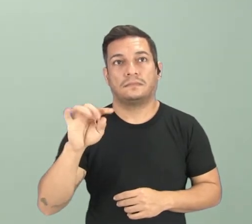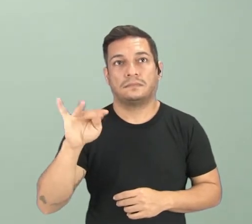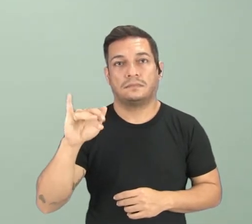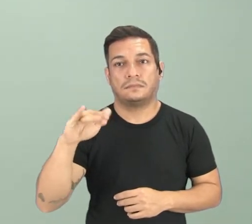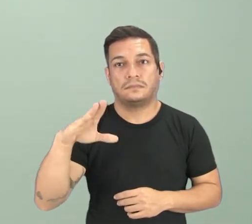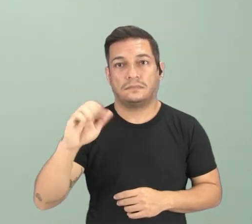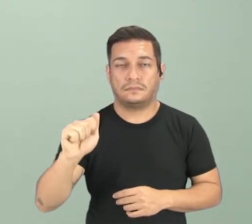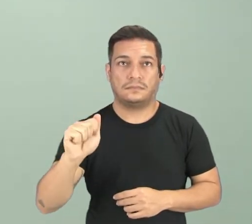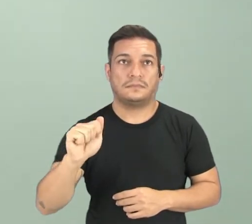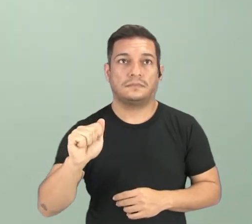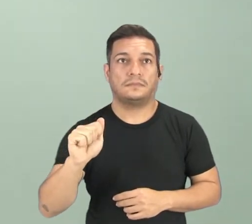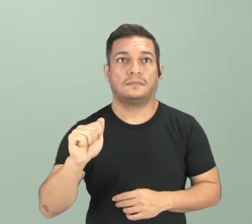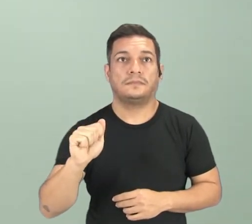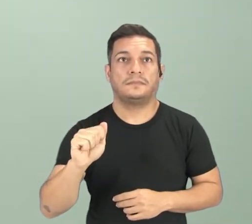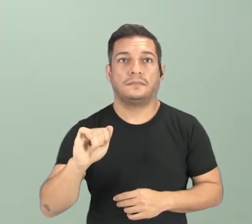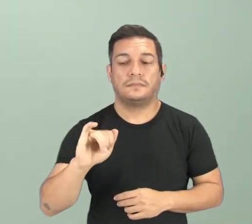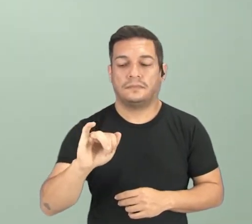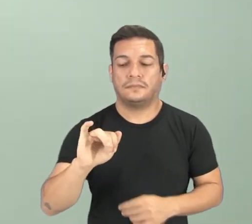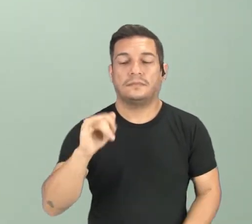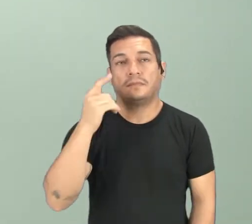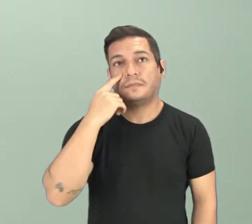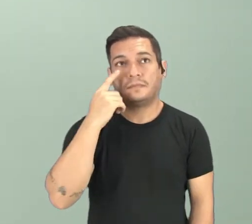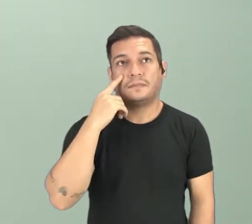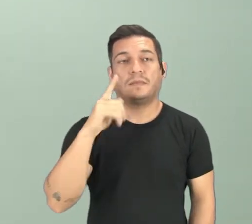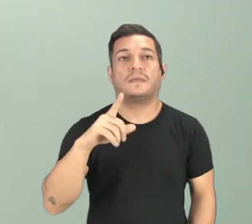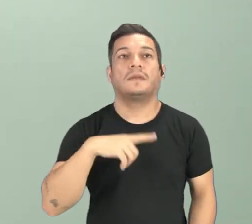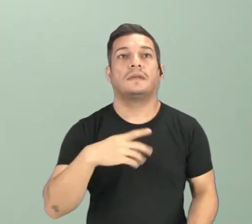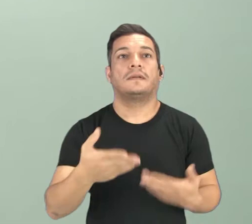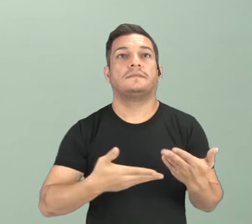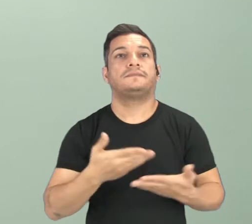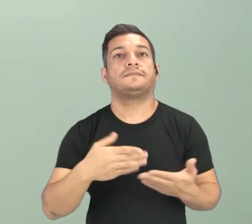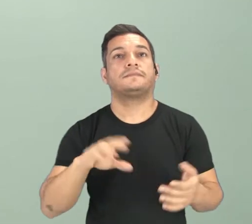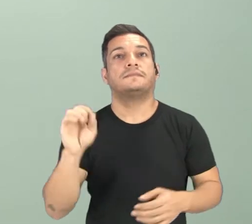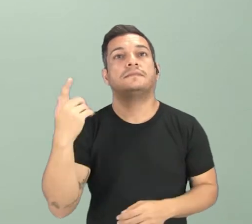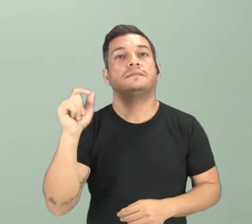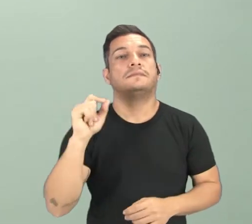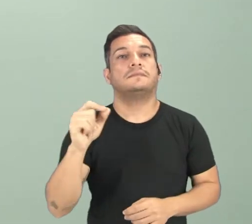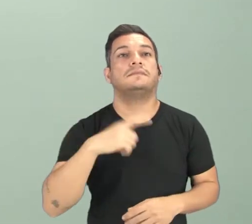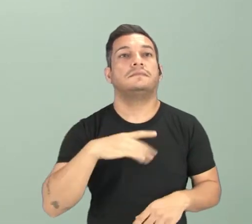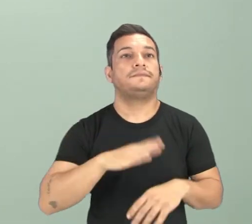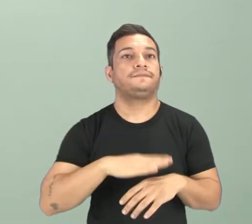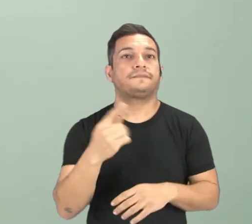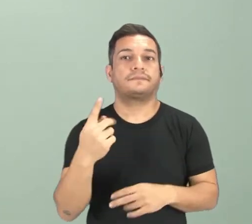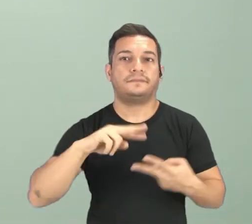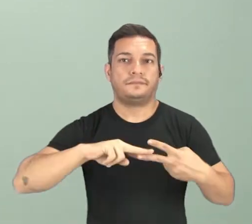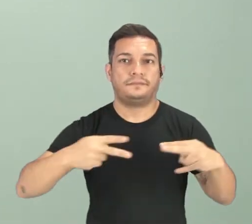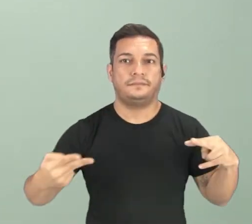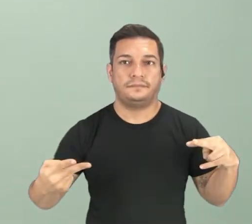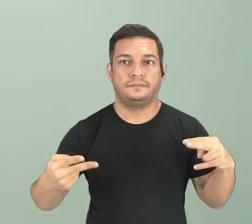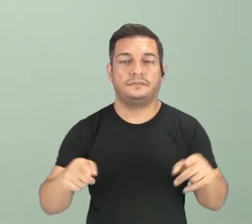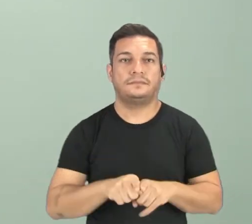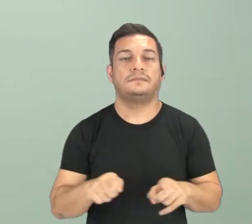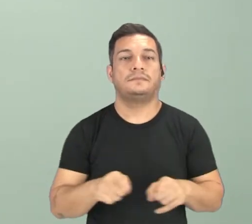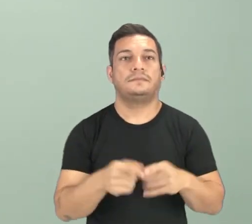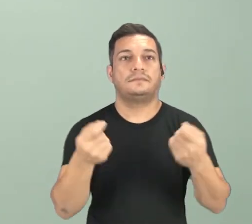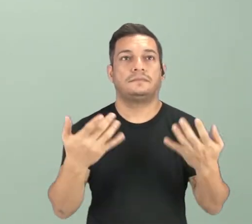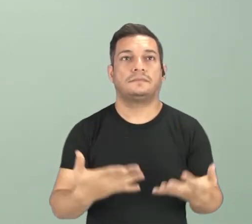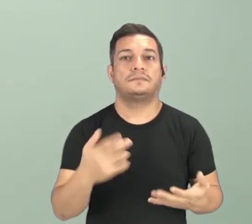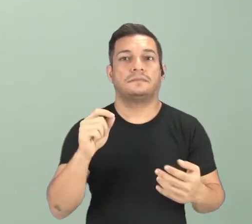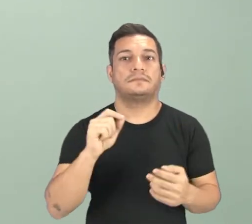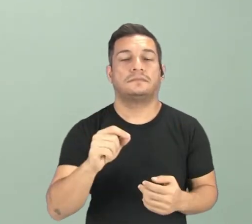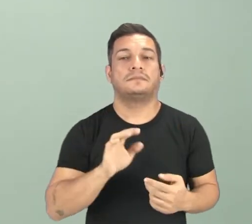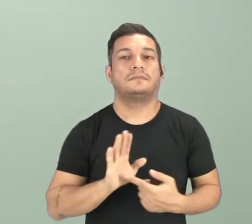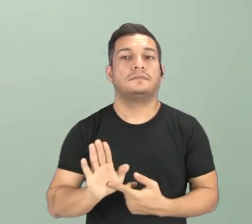a epistática. A epistática são interações que acontecem quando mais de um gene determina a produção